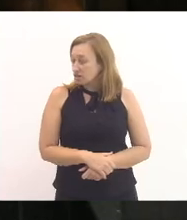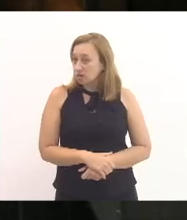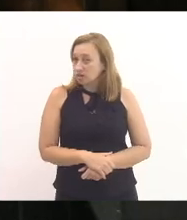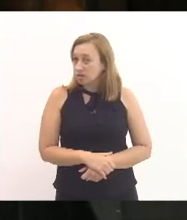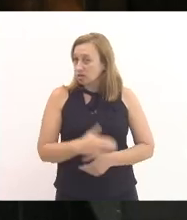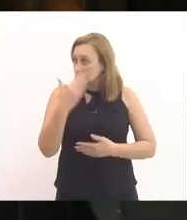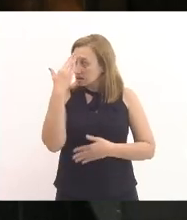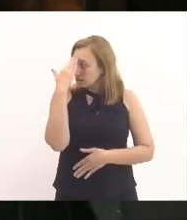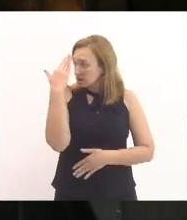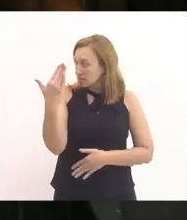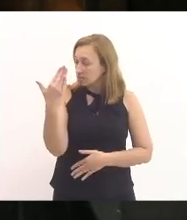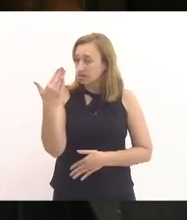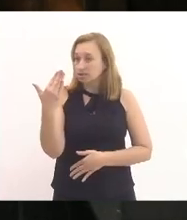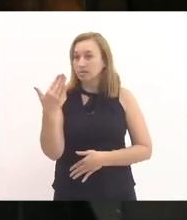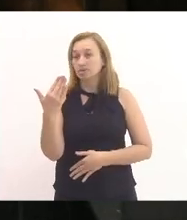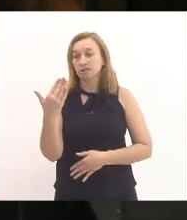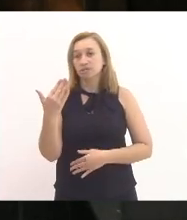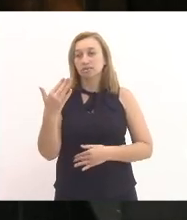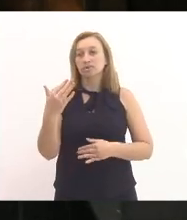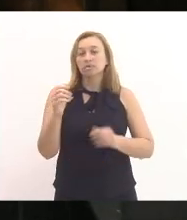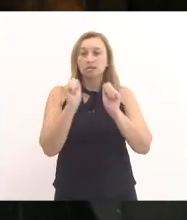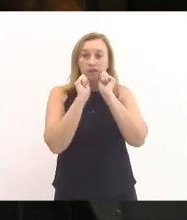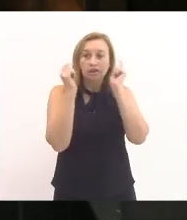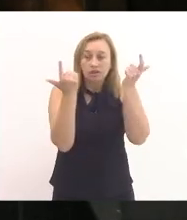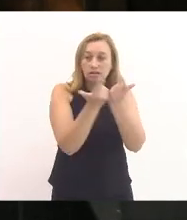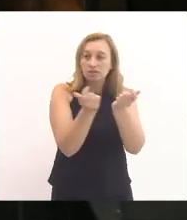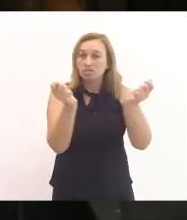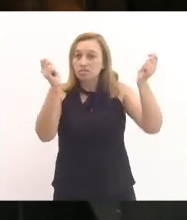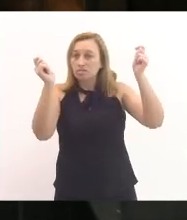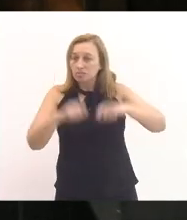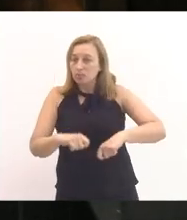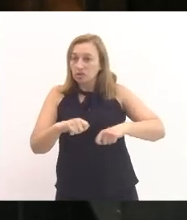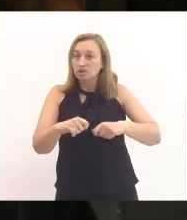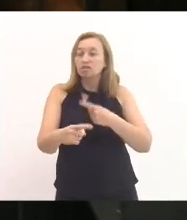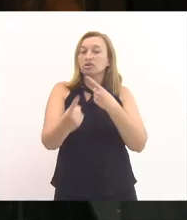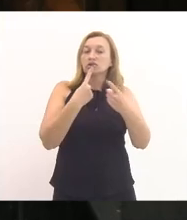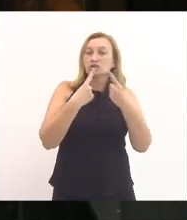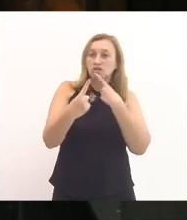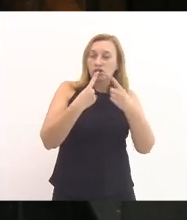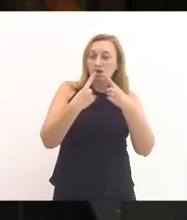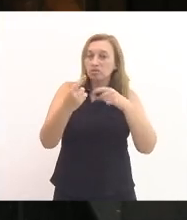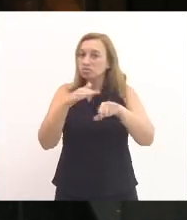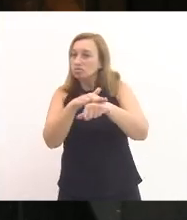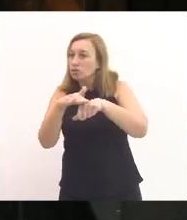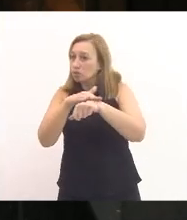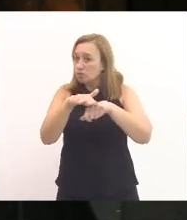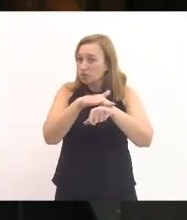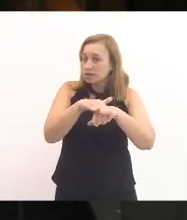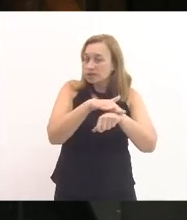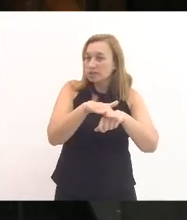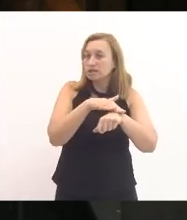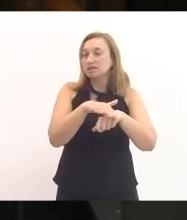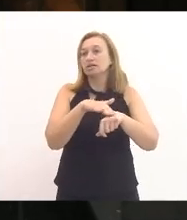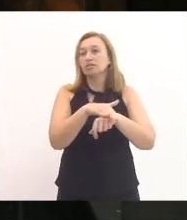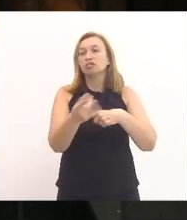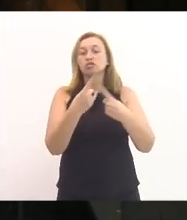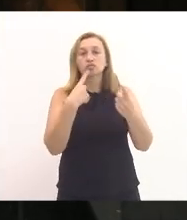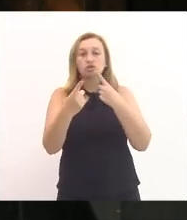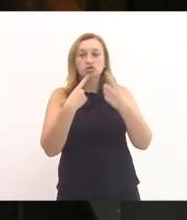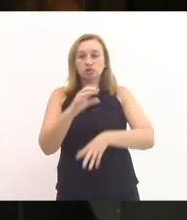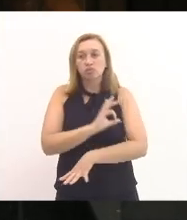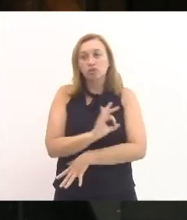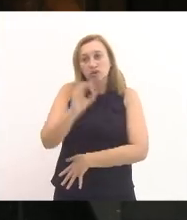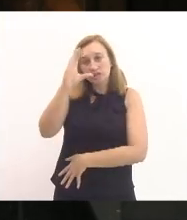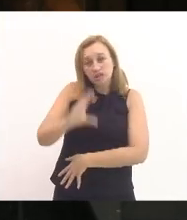agradecer a Assembleia Legislativa a possibilidade de dialogarmos de conversarmos debatermos a polícia